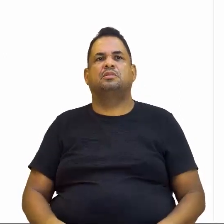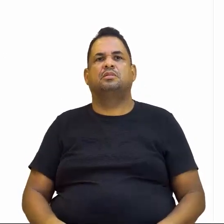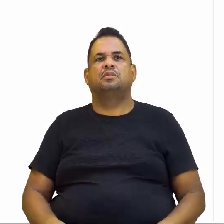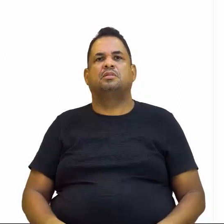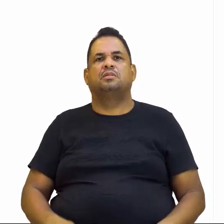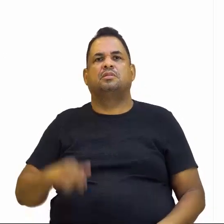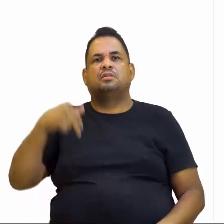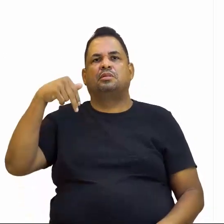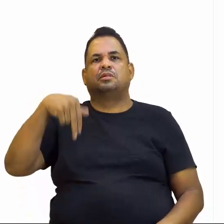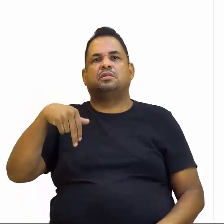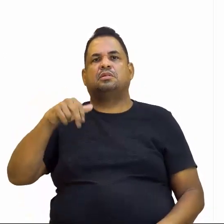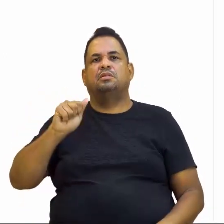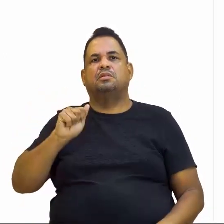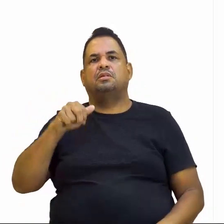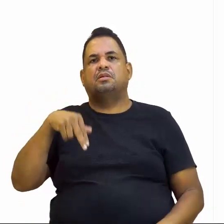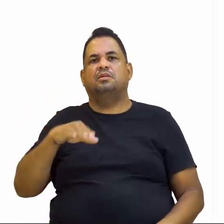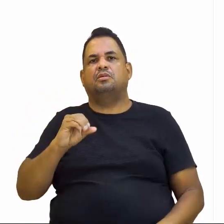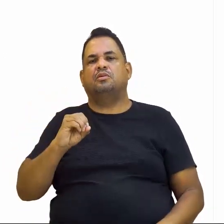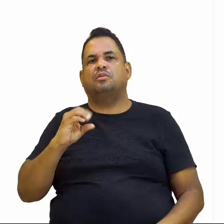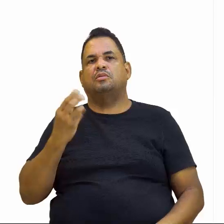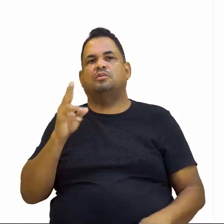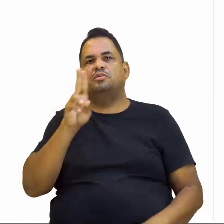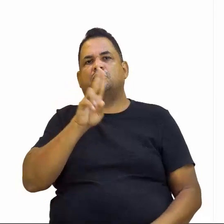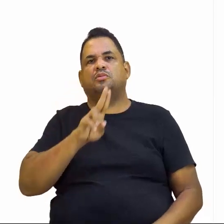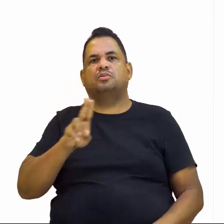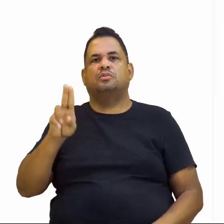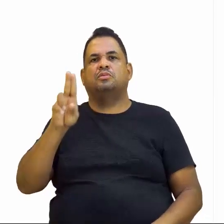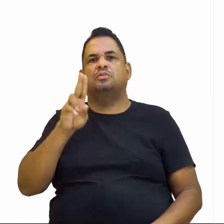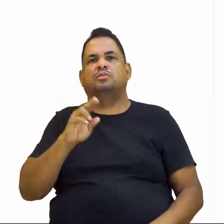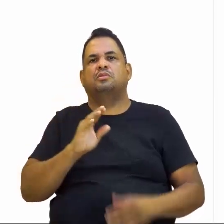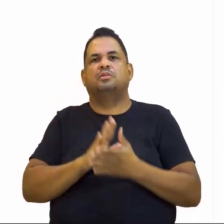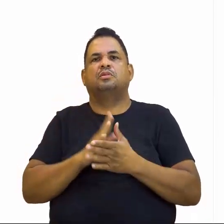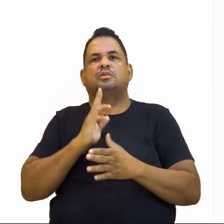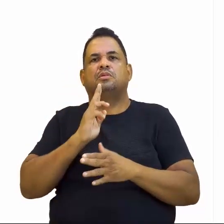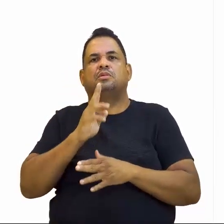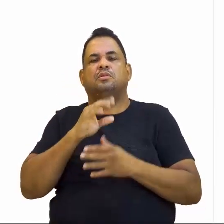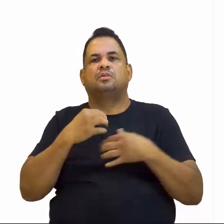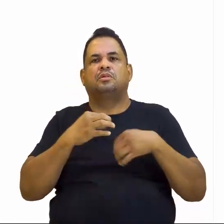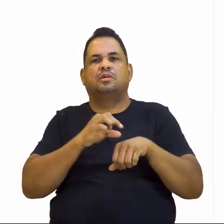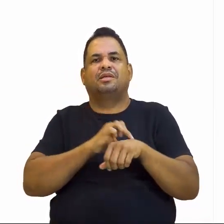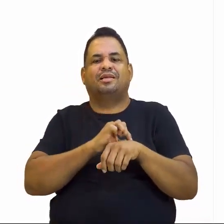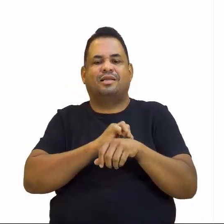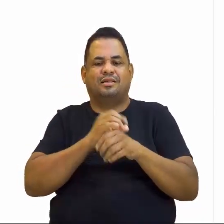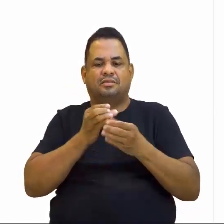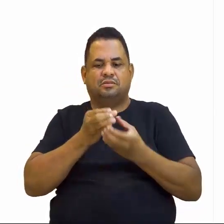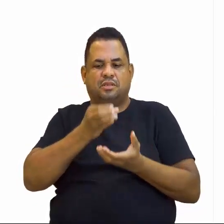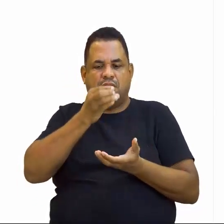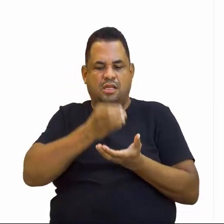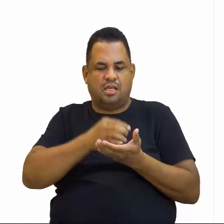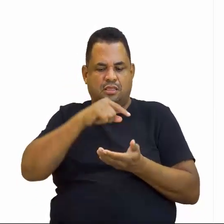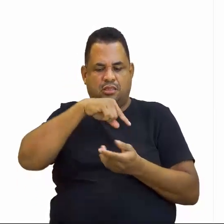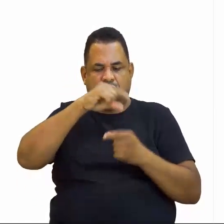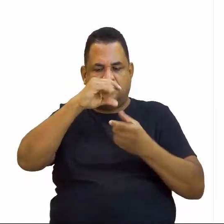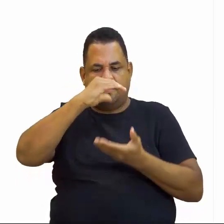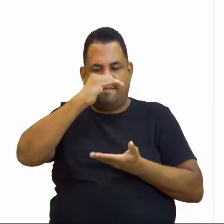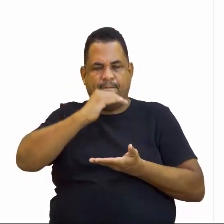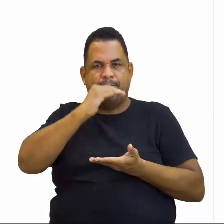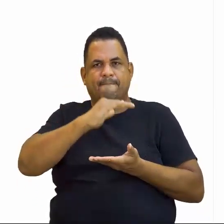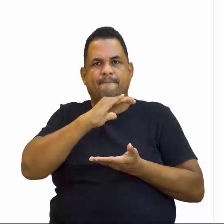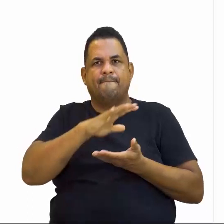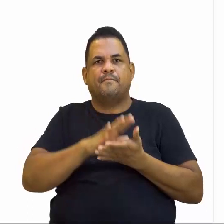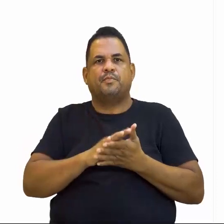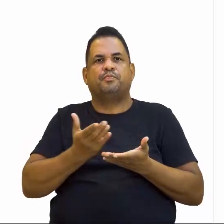Nitrato de sódio é empregado como conservante de carnes enlatadas ou